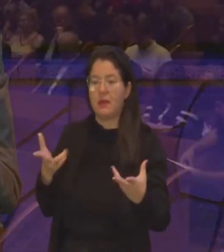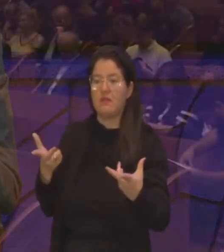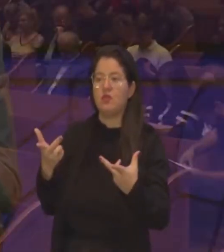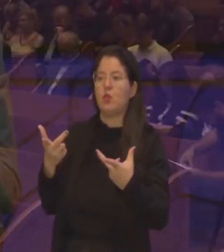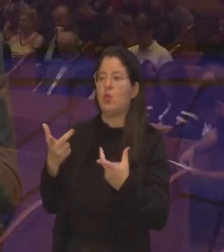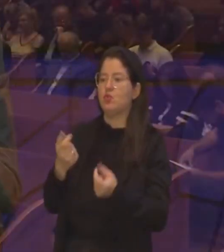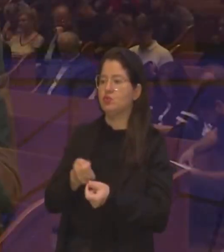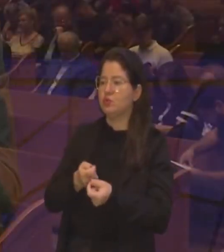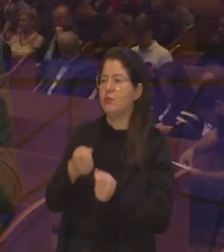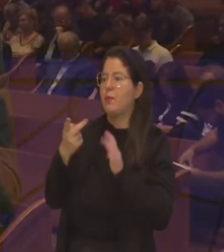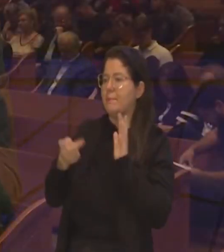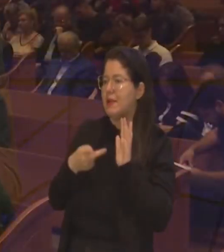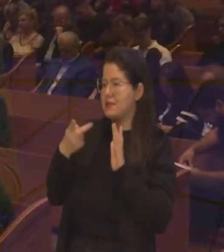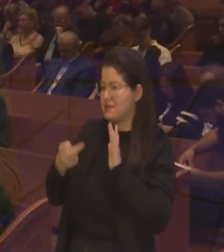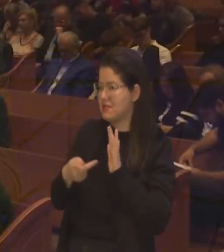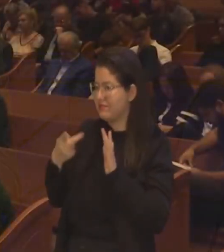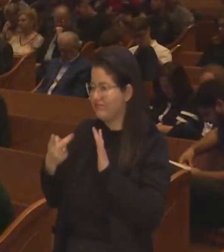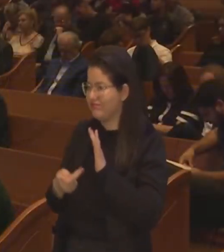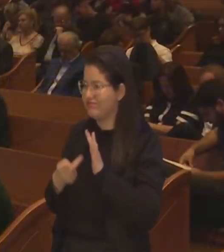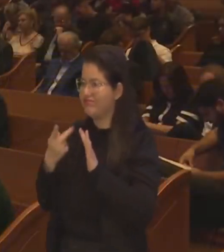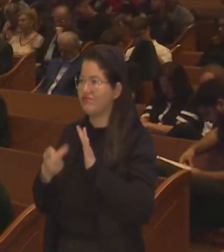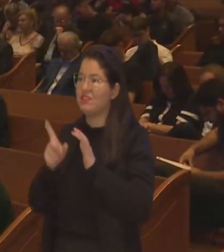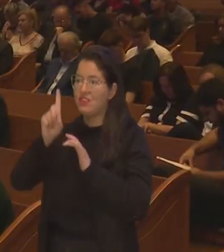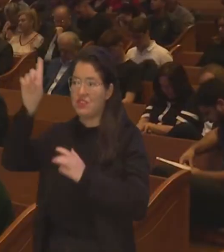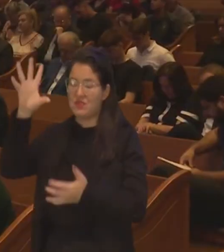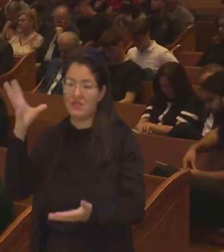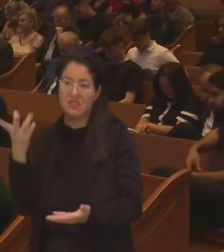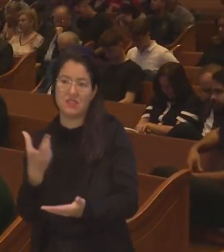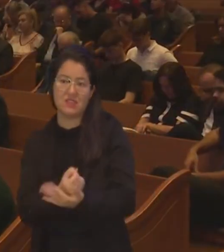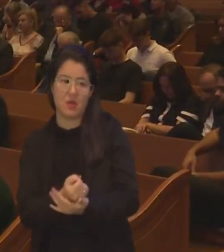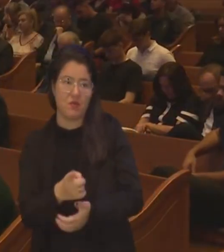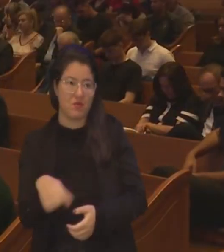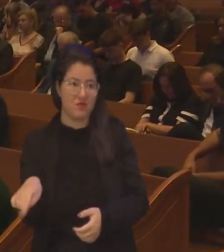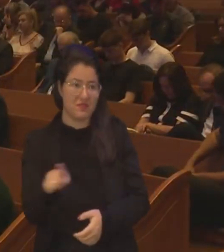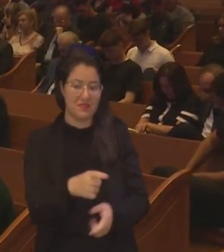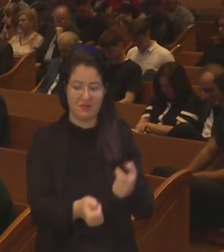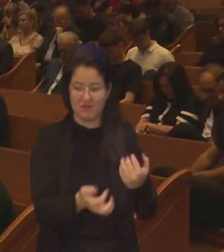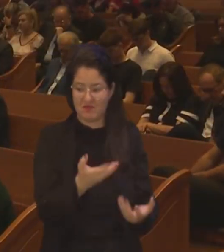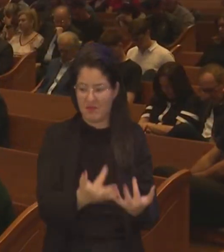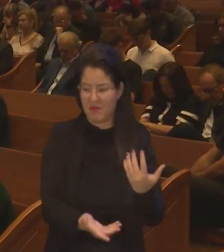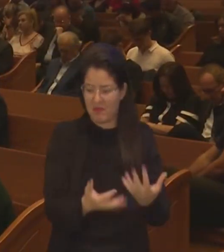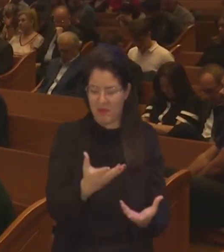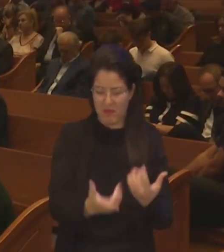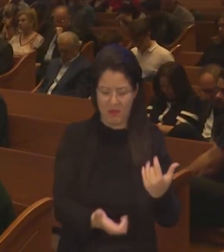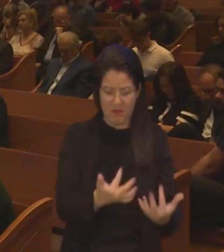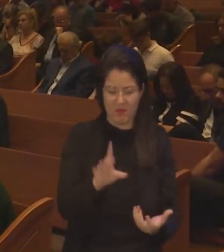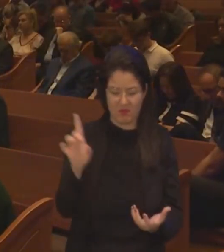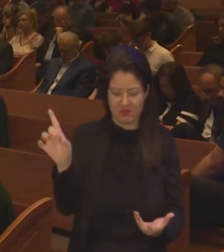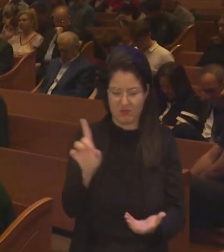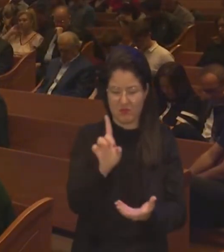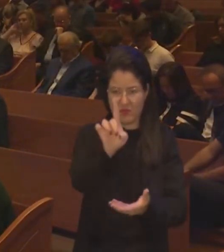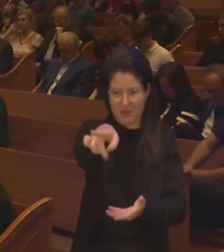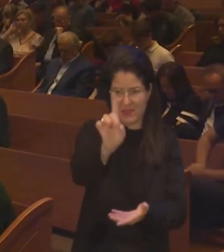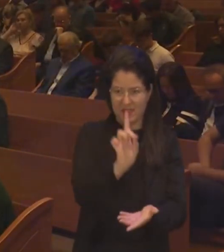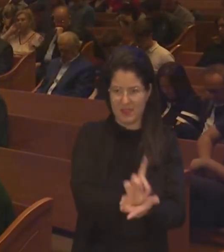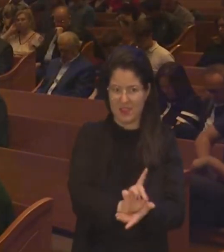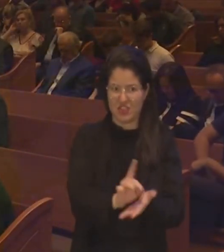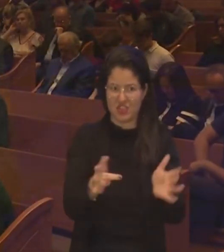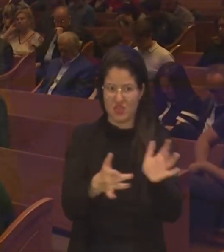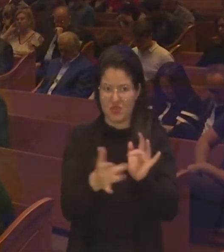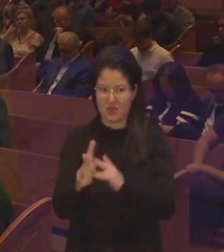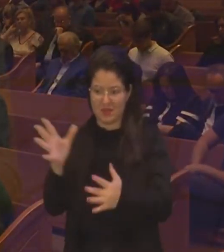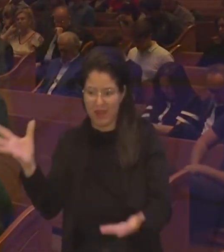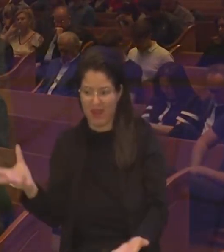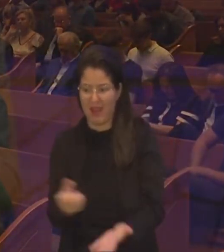mandamento. Você foi resgatado do vale de sombra da morte, de